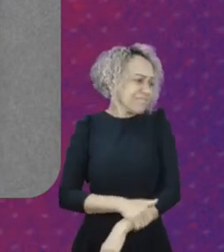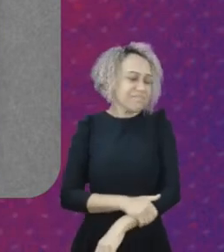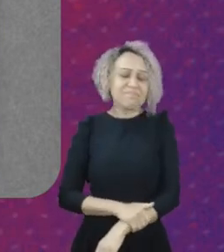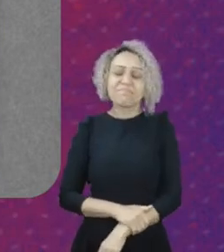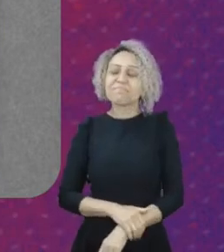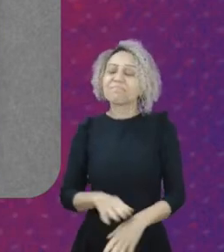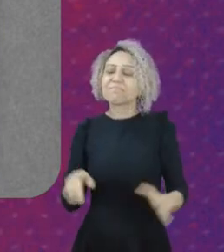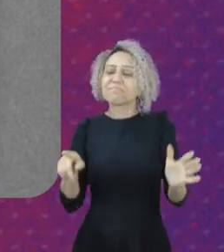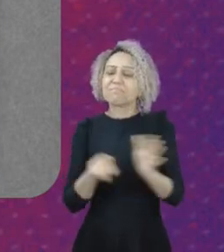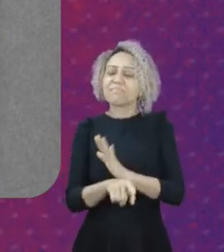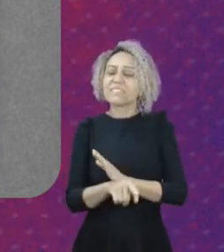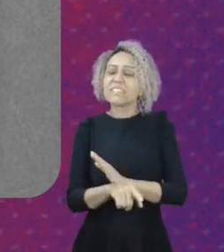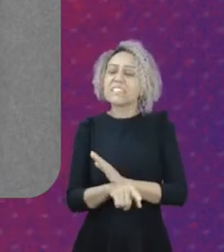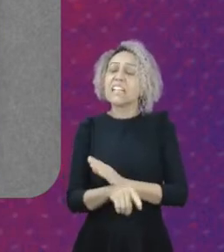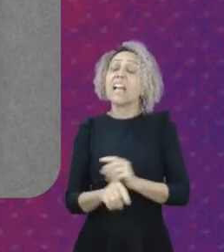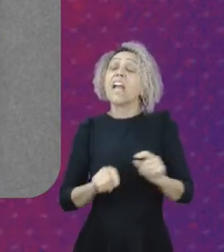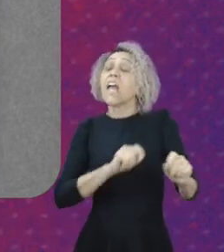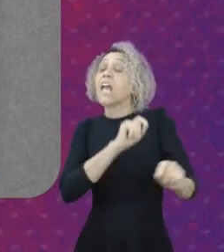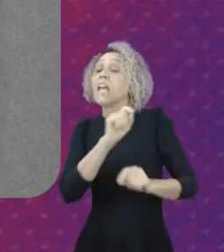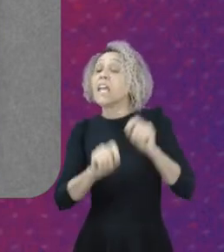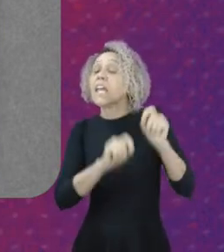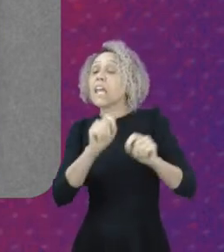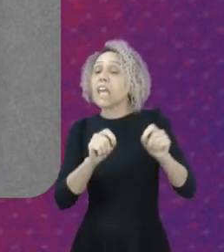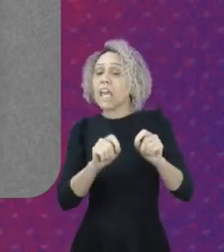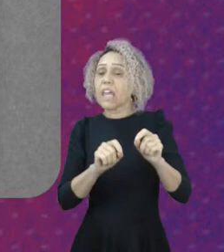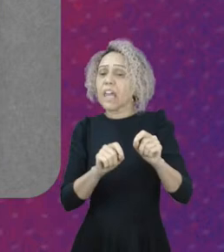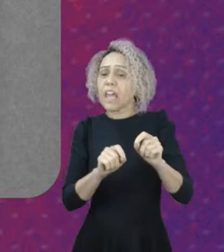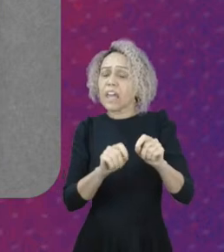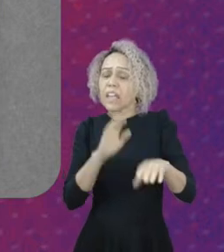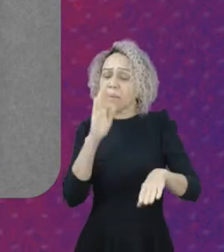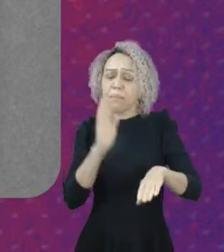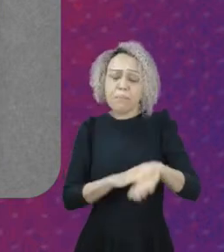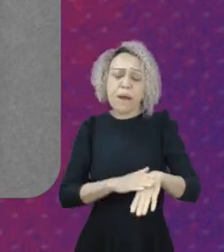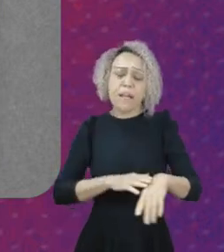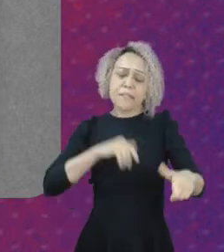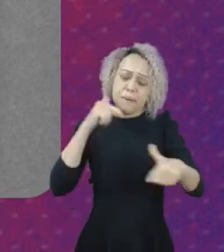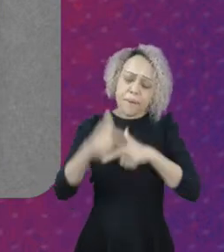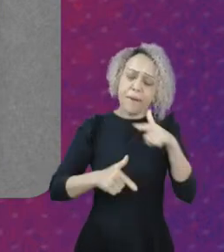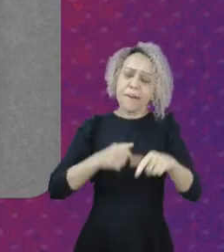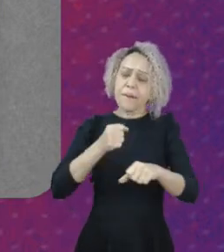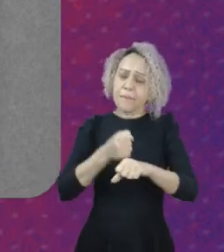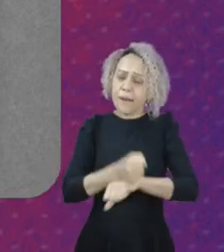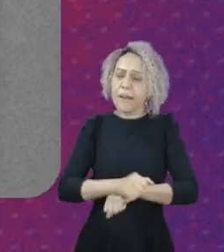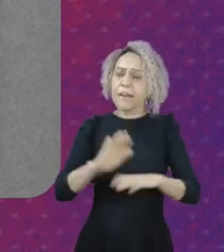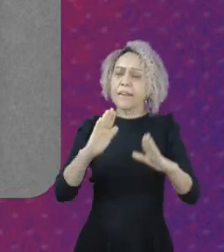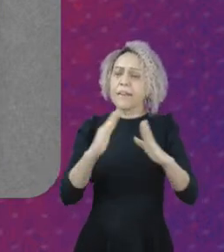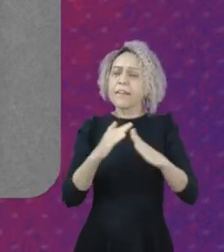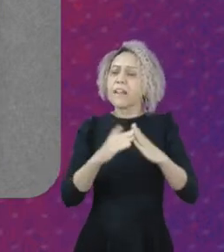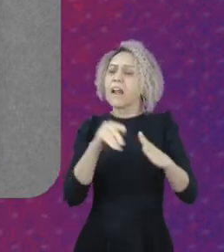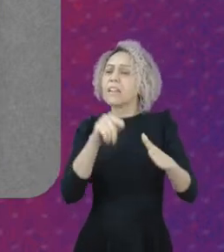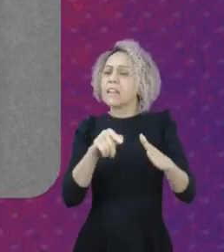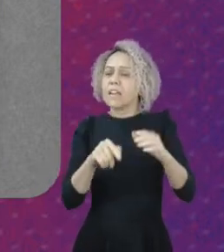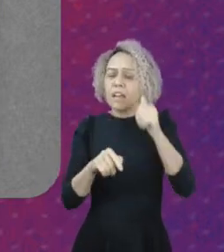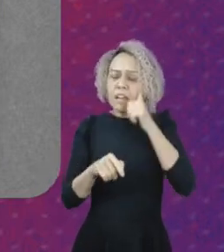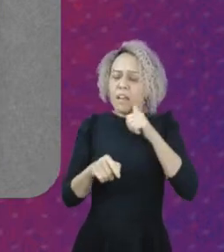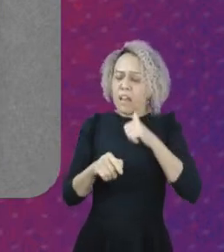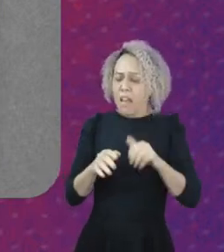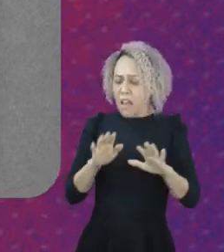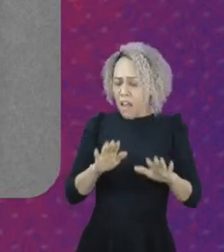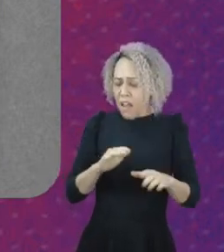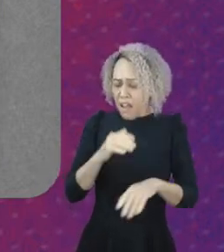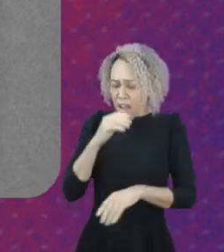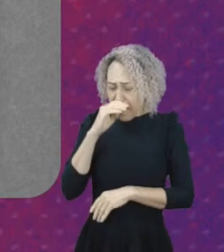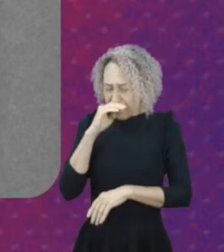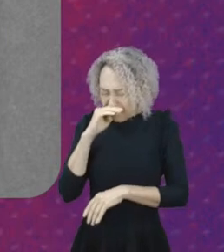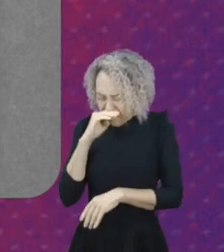né, são as meninas. Mas quando a gente pensa numa questão determinante, que é sair para trabalhar mais cedo, e da importância